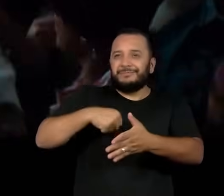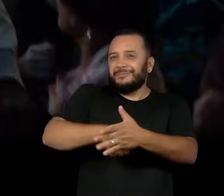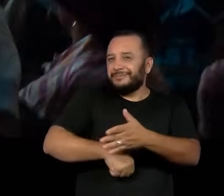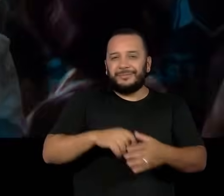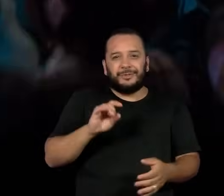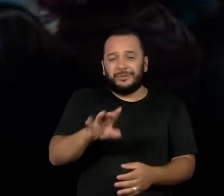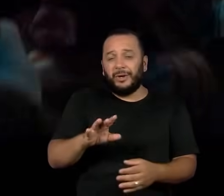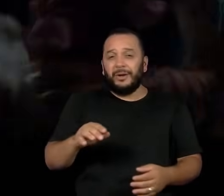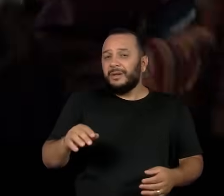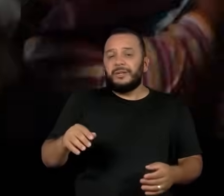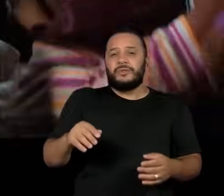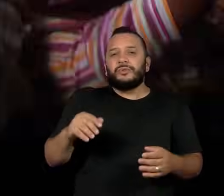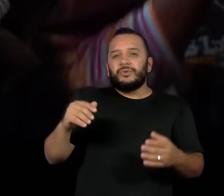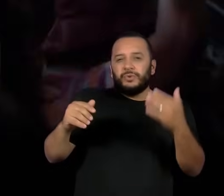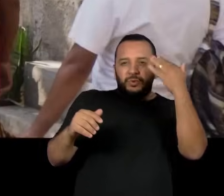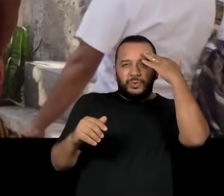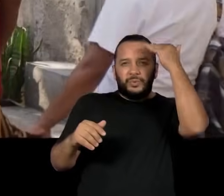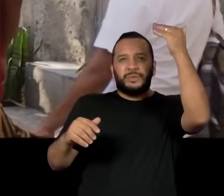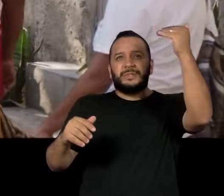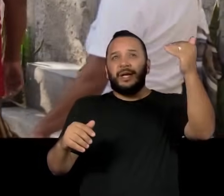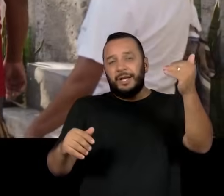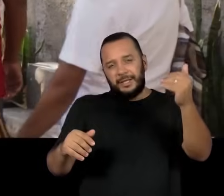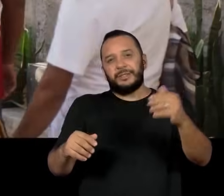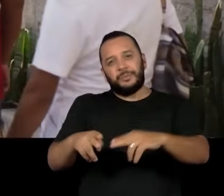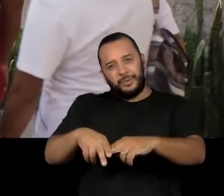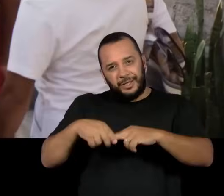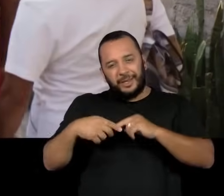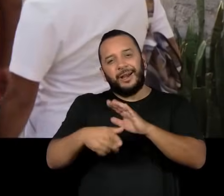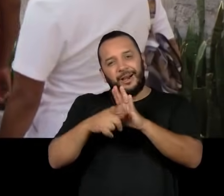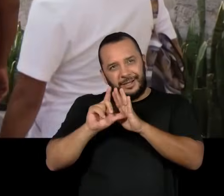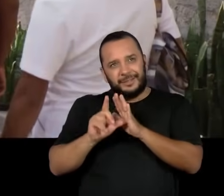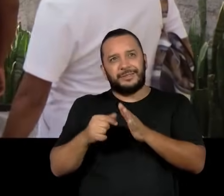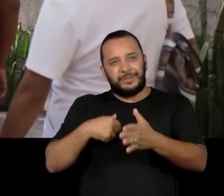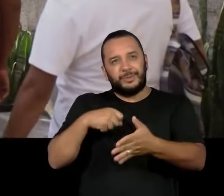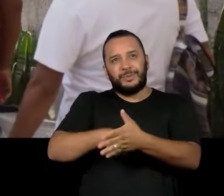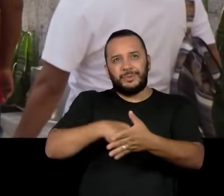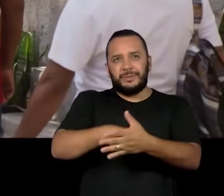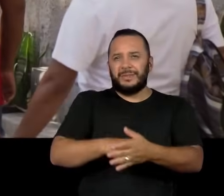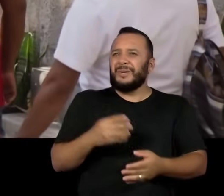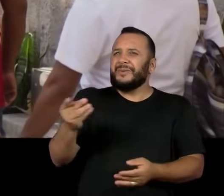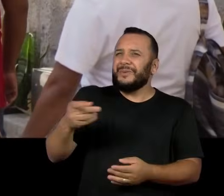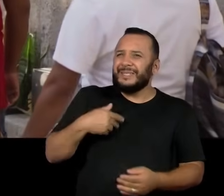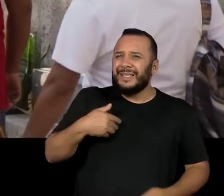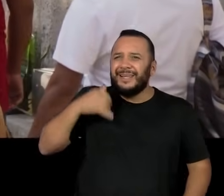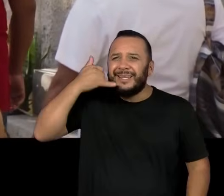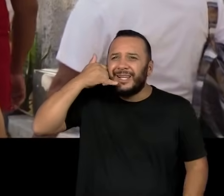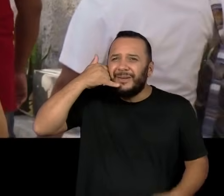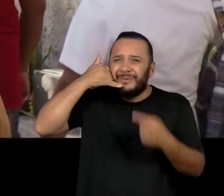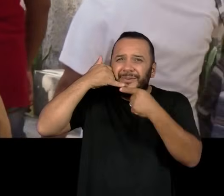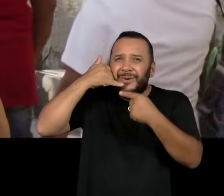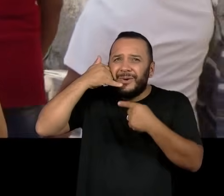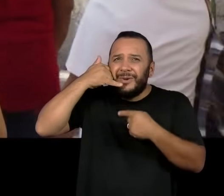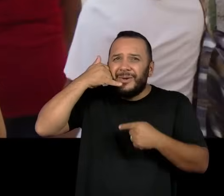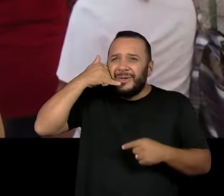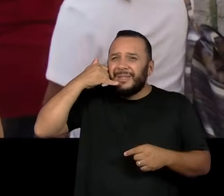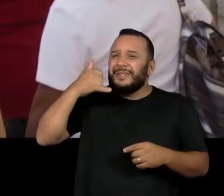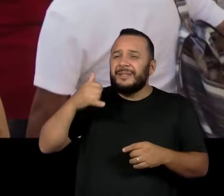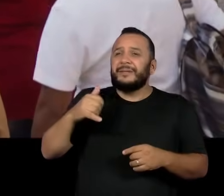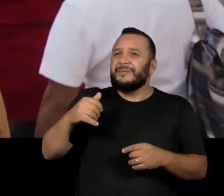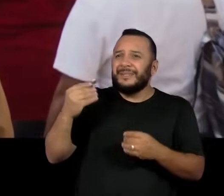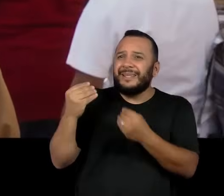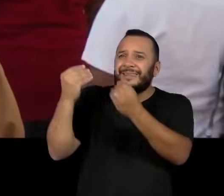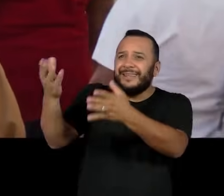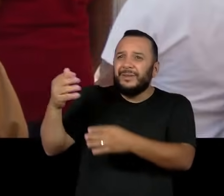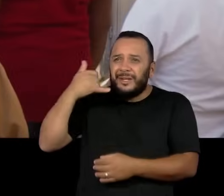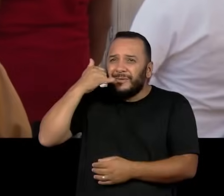sucesso vem é uma consequência. Que doideira é essa, irmão? De você passar o telefone do orelhão pros caras, mano. A gente